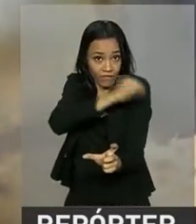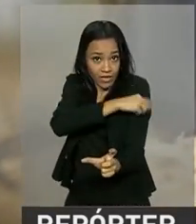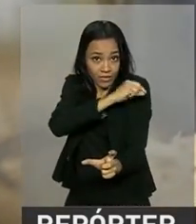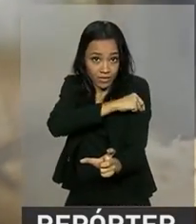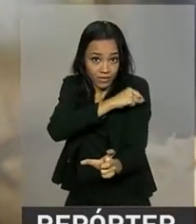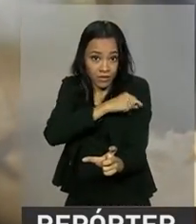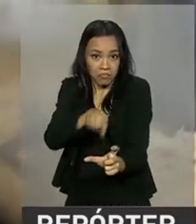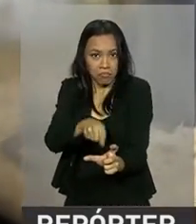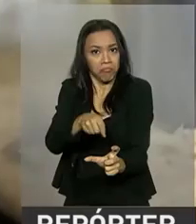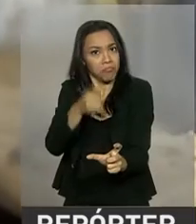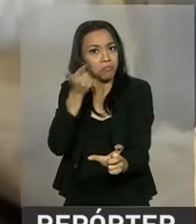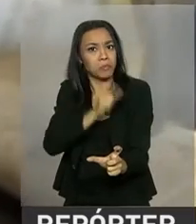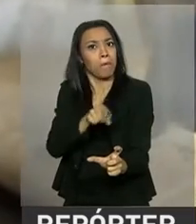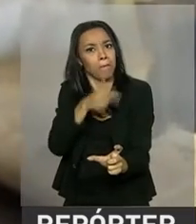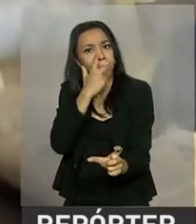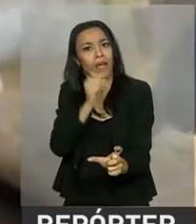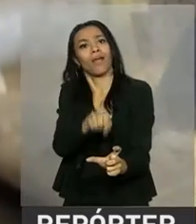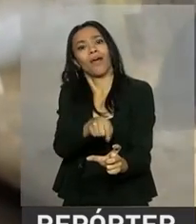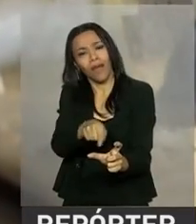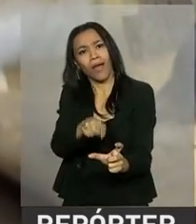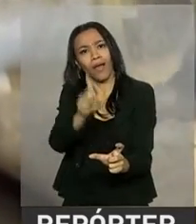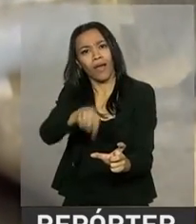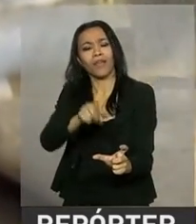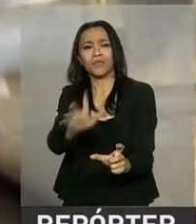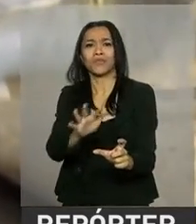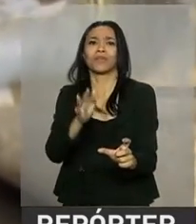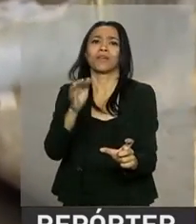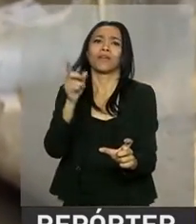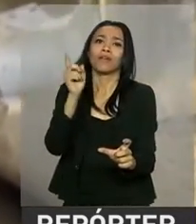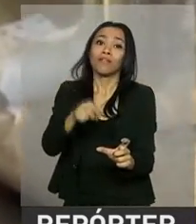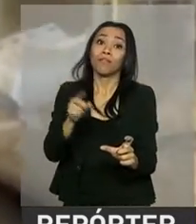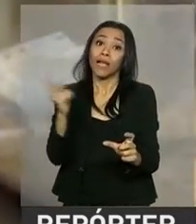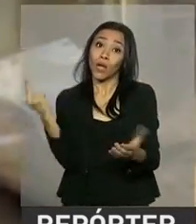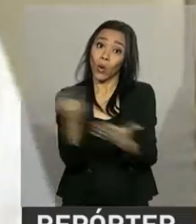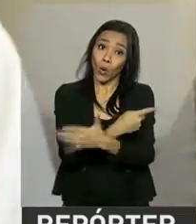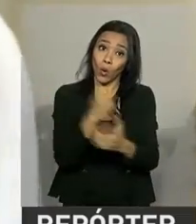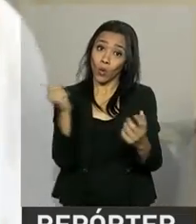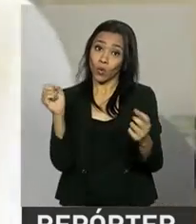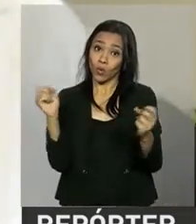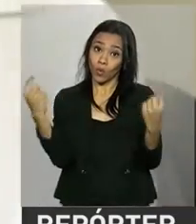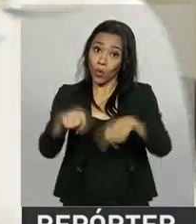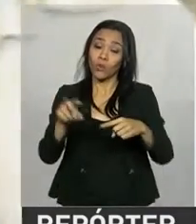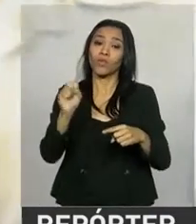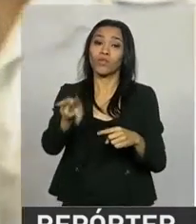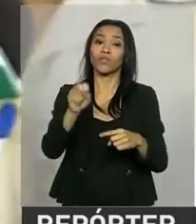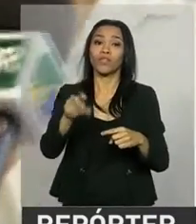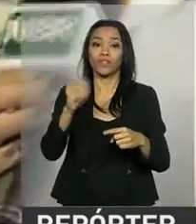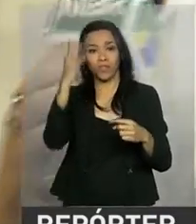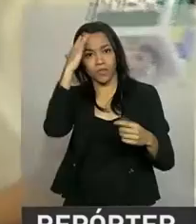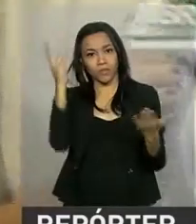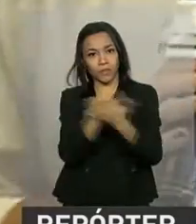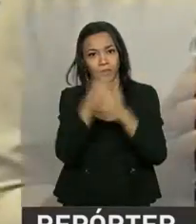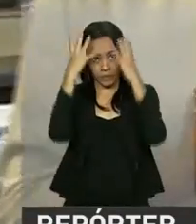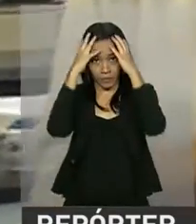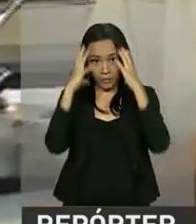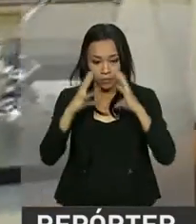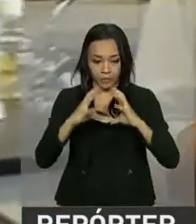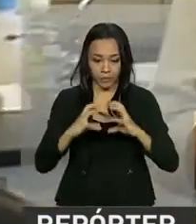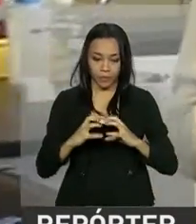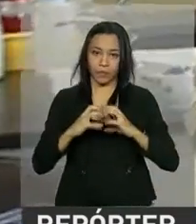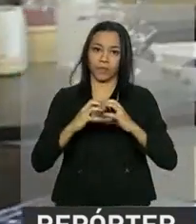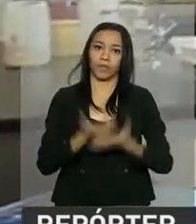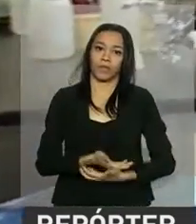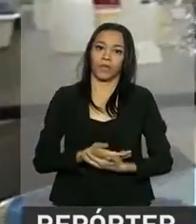pode representar o fim da linha para o vírus que provoca microcefalia os cientistas testaram duas vacinas em